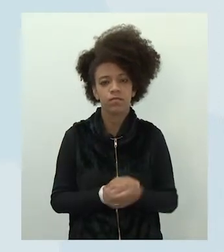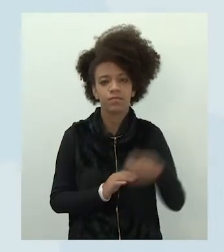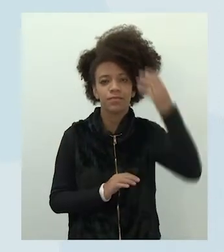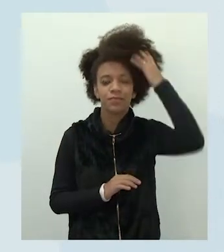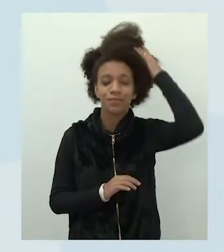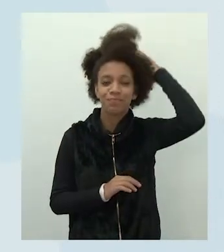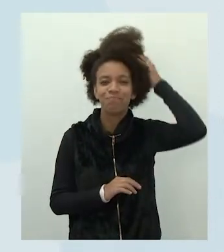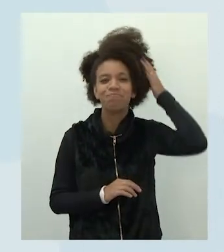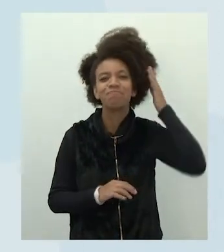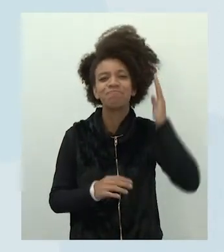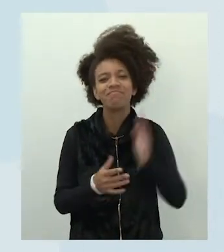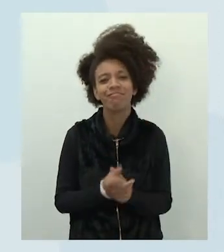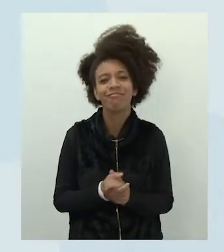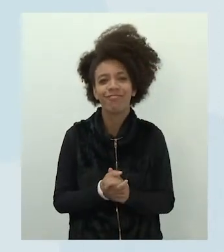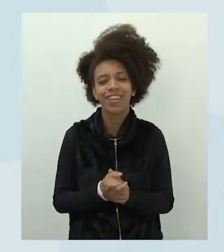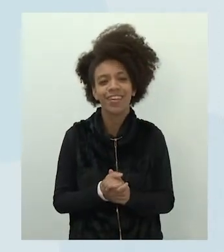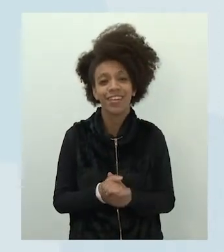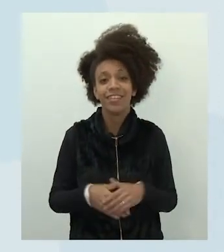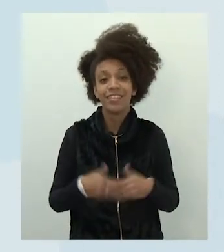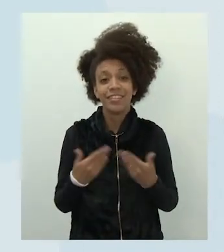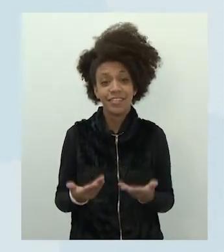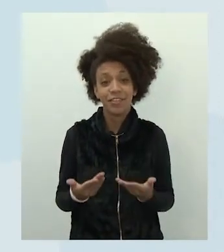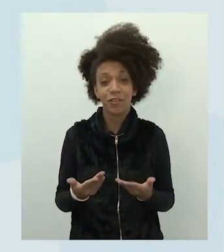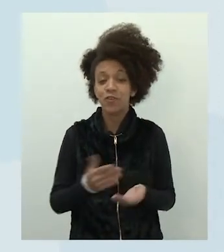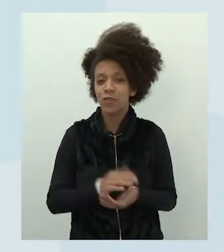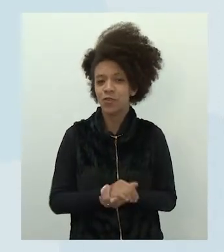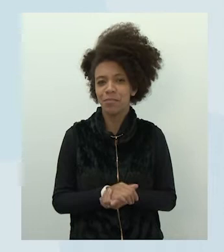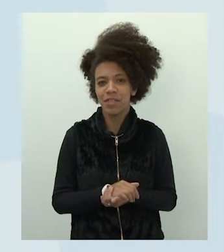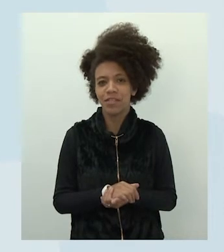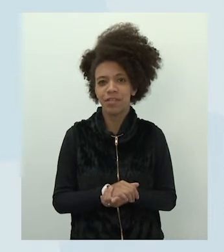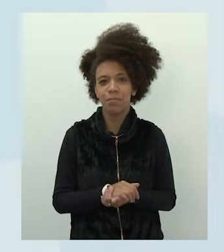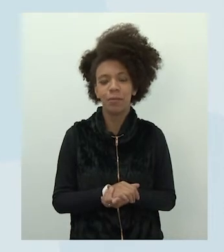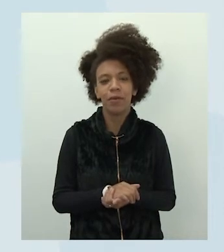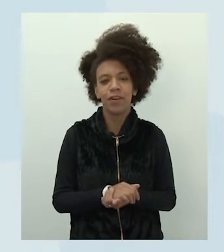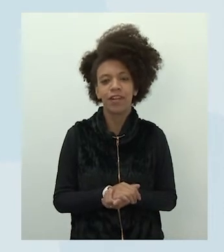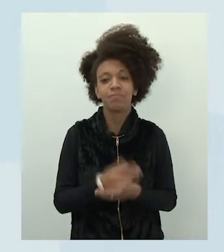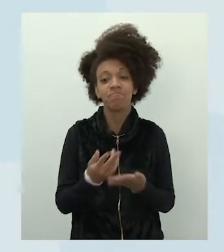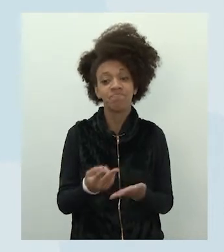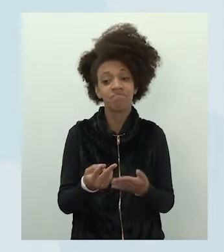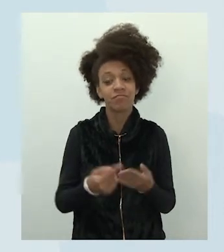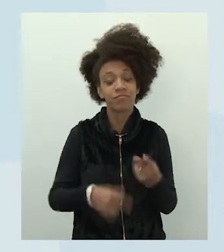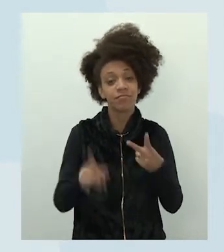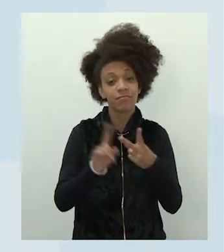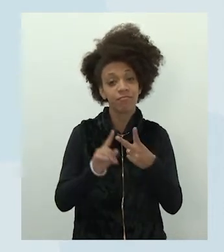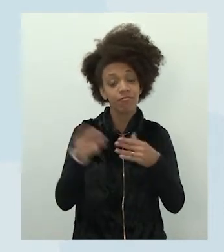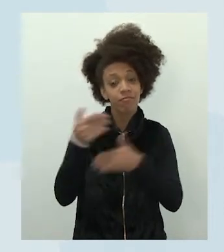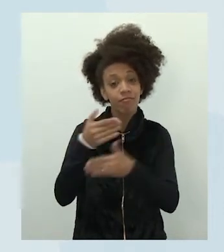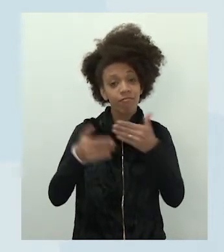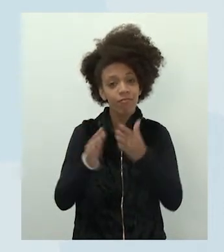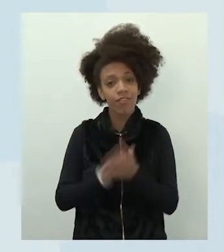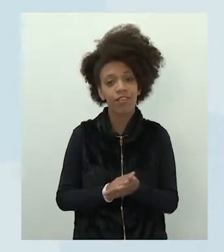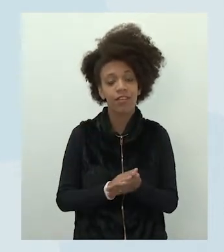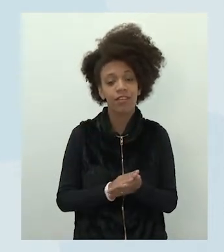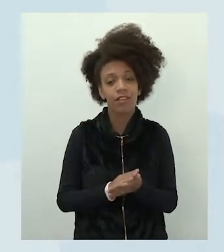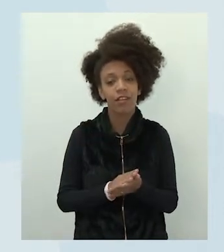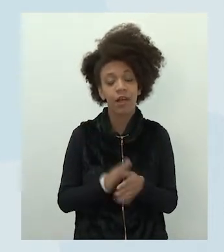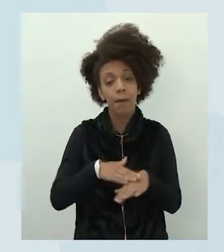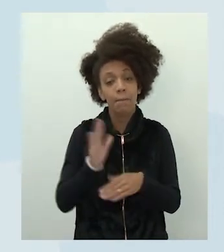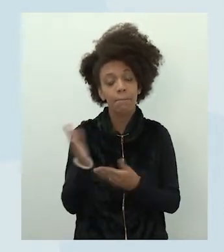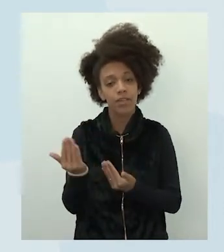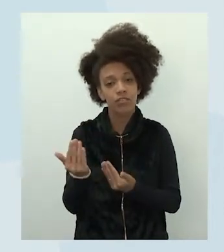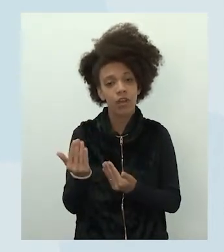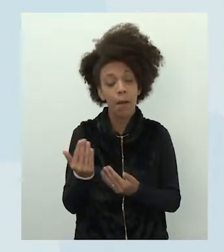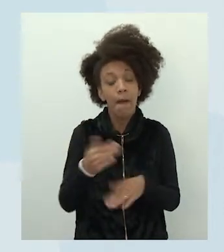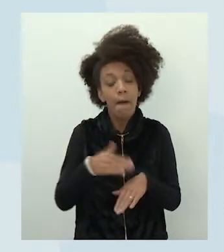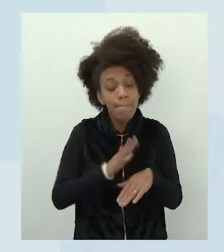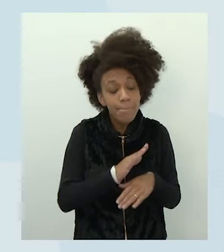E a partir de 2027, vejam que São Paulo terá mais jovens, mais idosos do